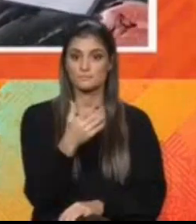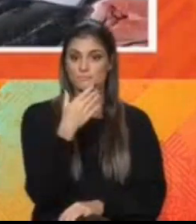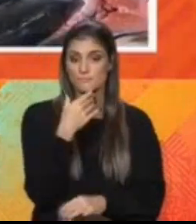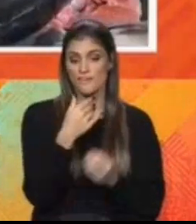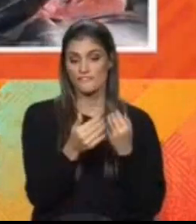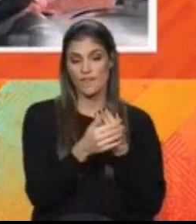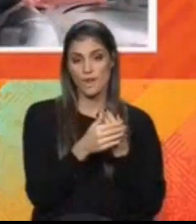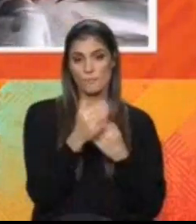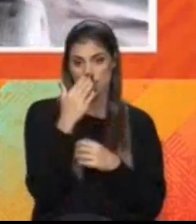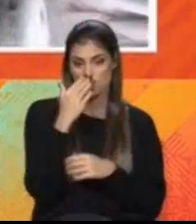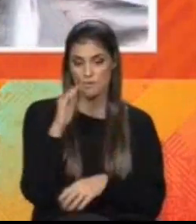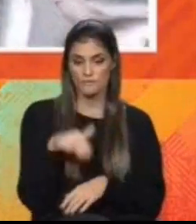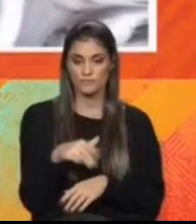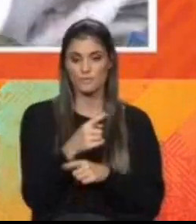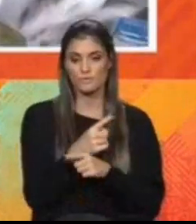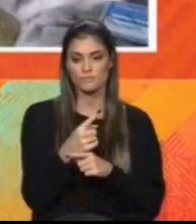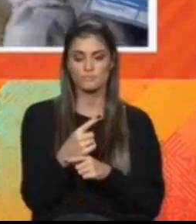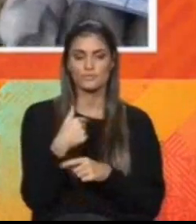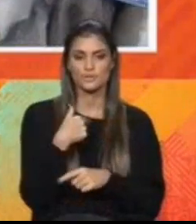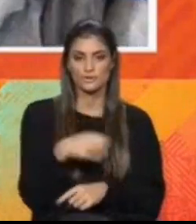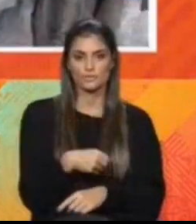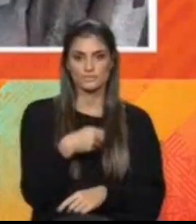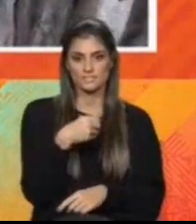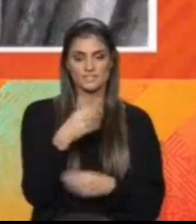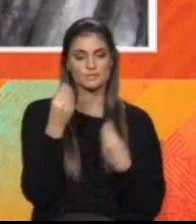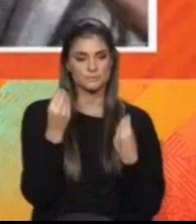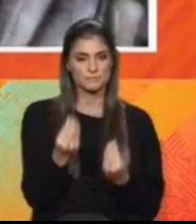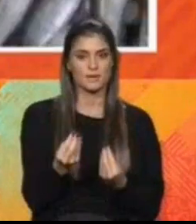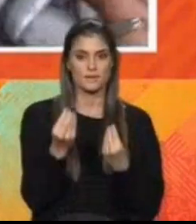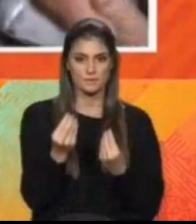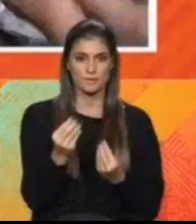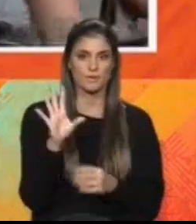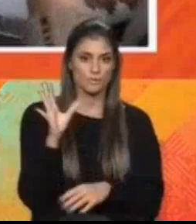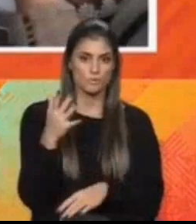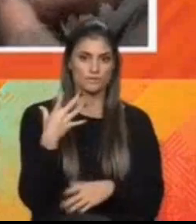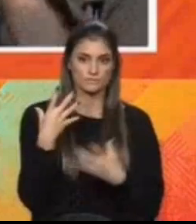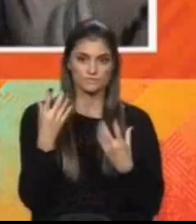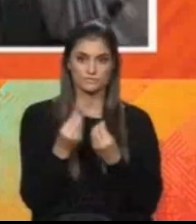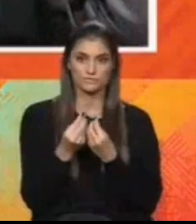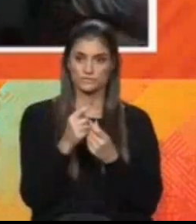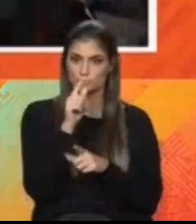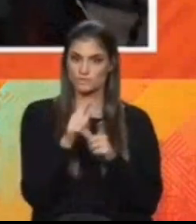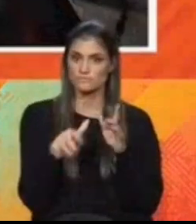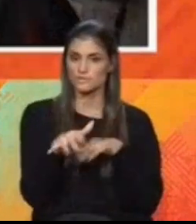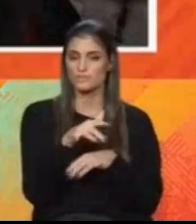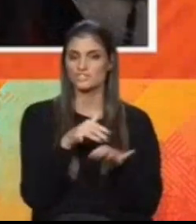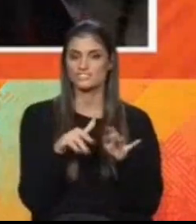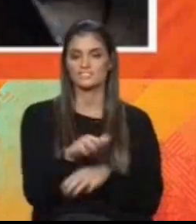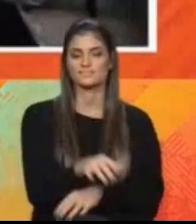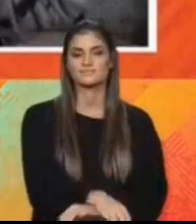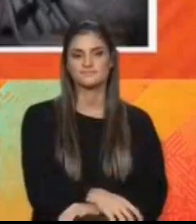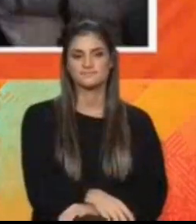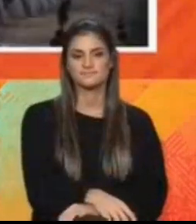novo, porque eu só me sinto bem quando estou no meio do povo.